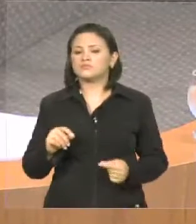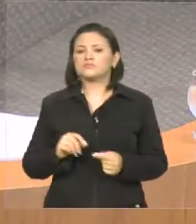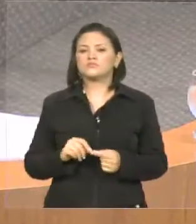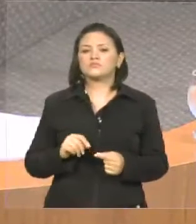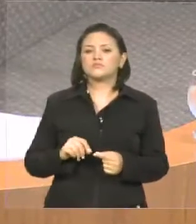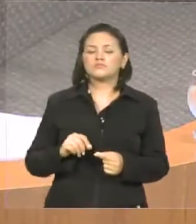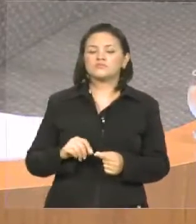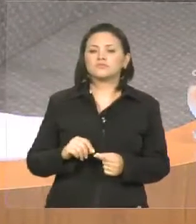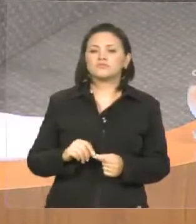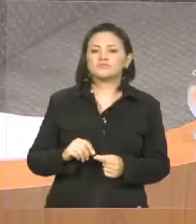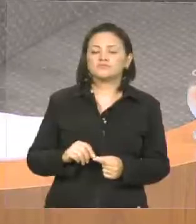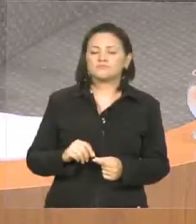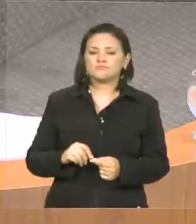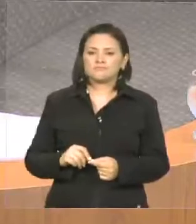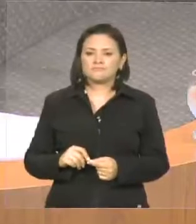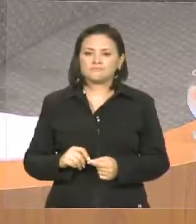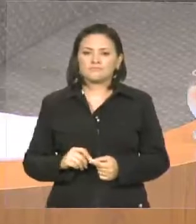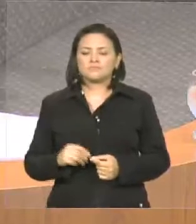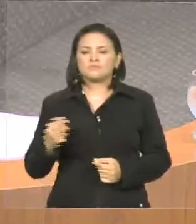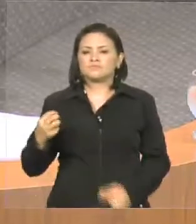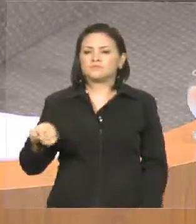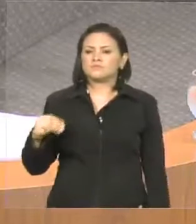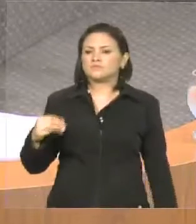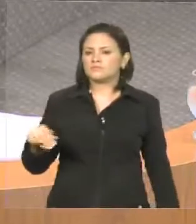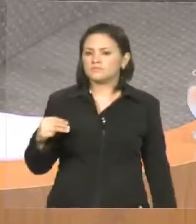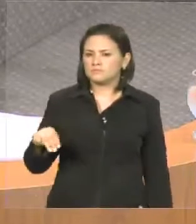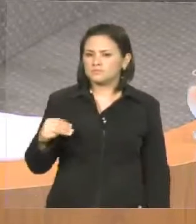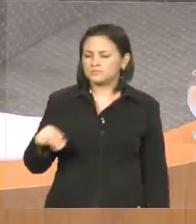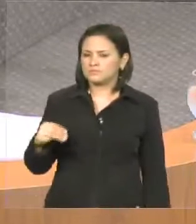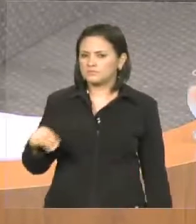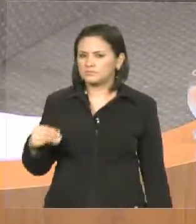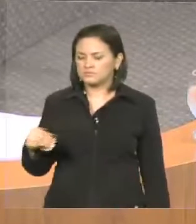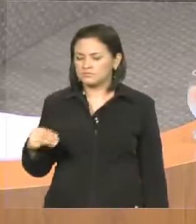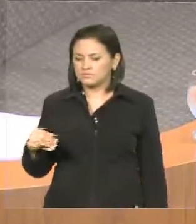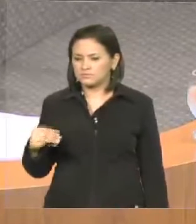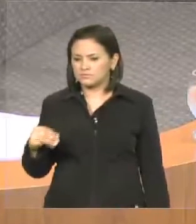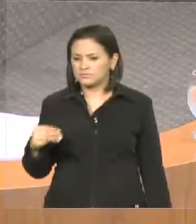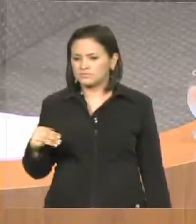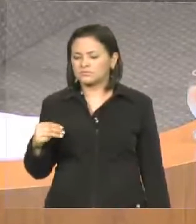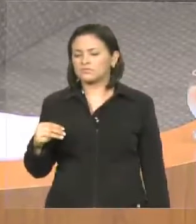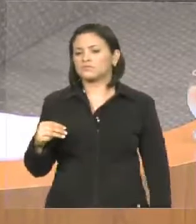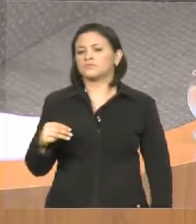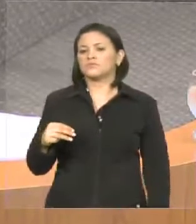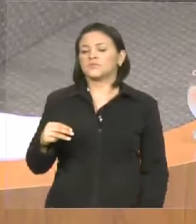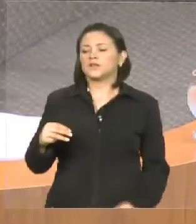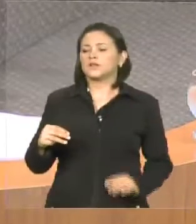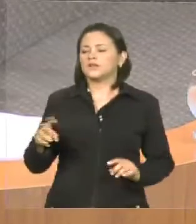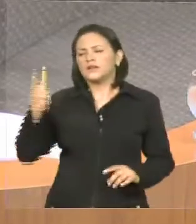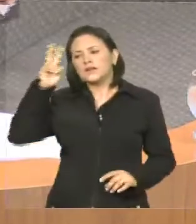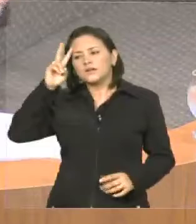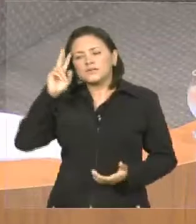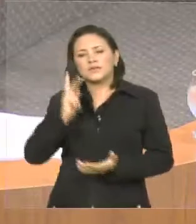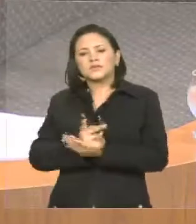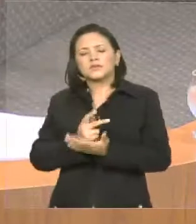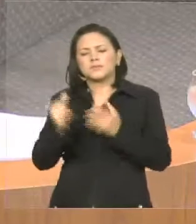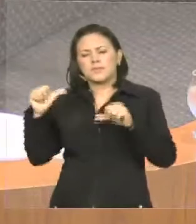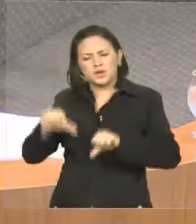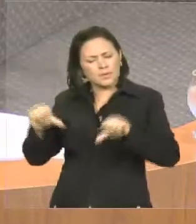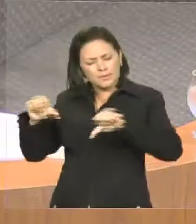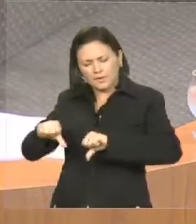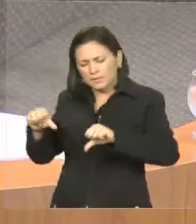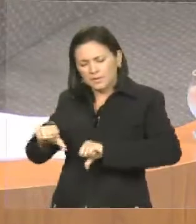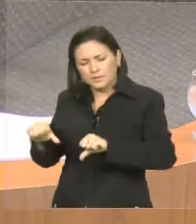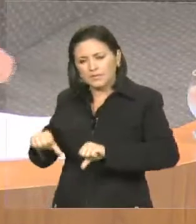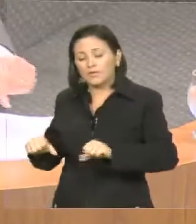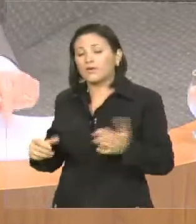deputado Adivaldo Holanda, com os últimos dados do IDH, ele vem suplantado positivamente. Foi divulgado agora o IDH